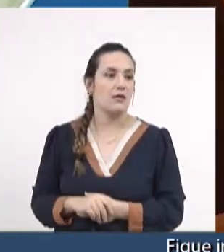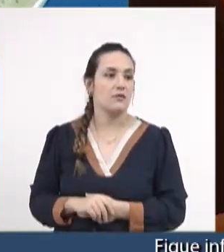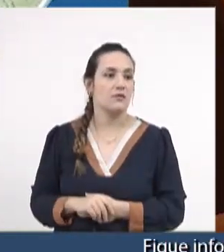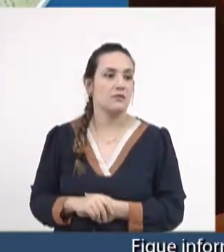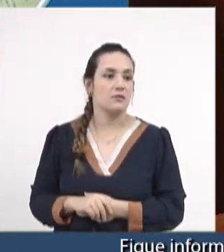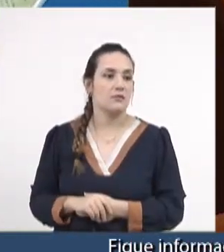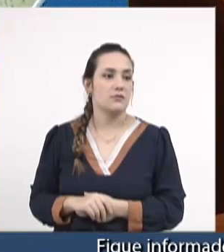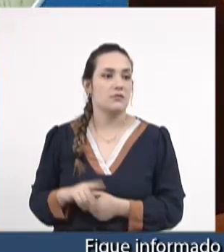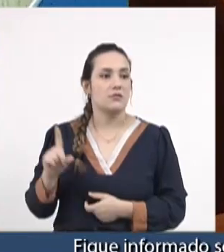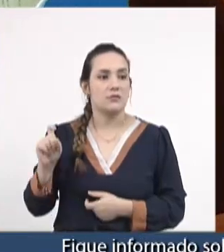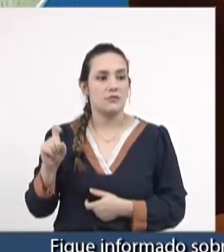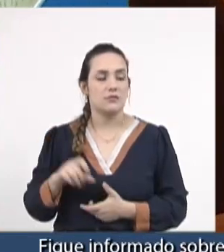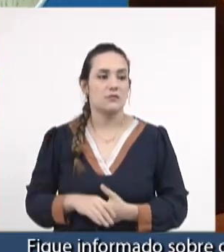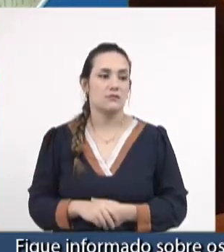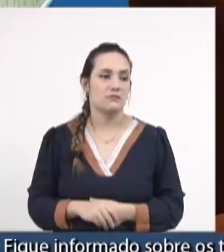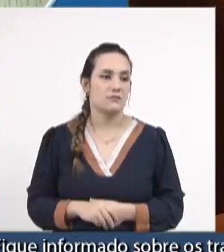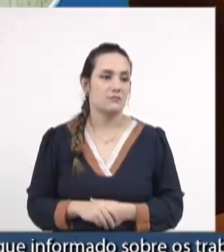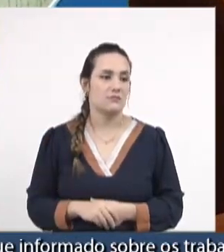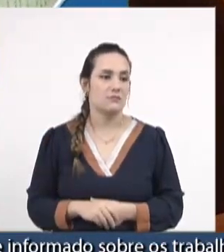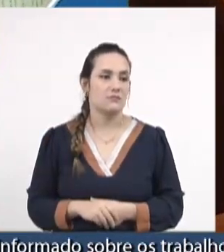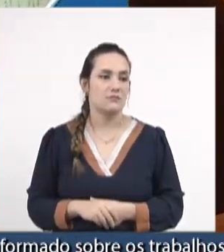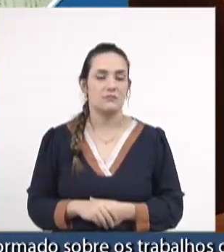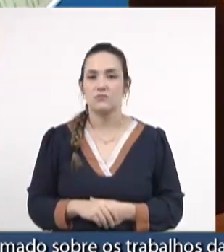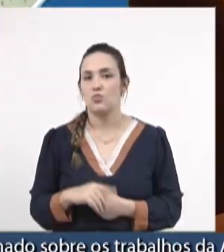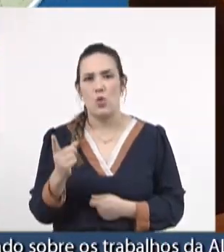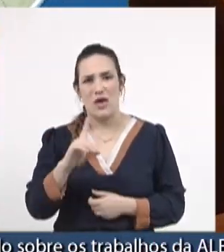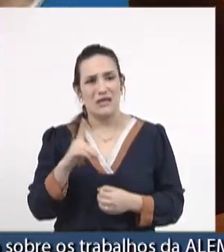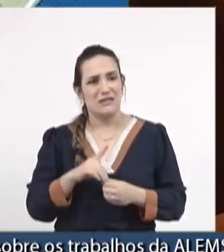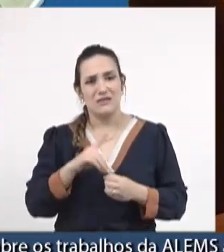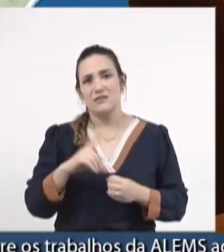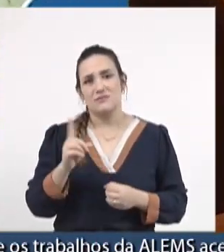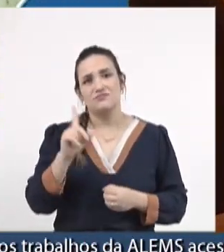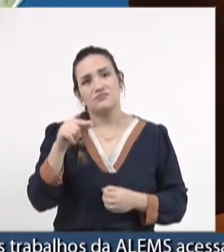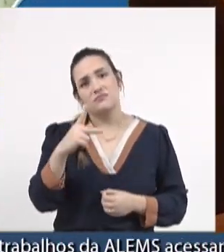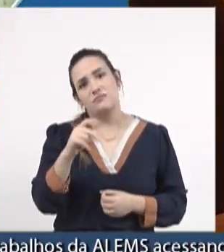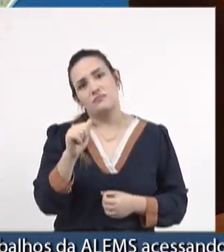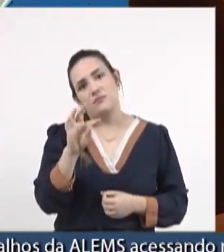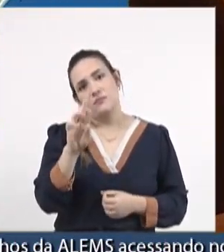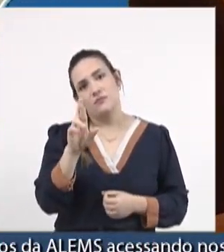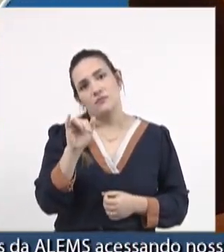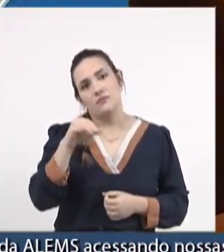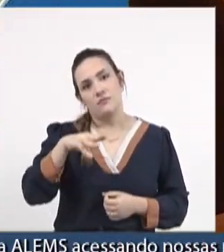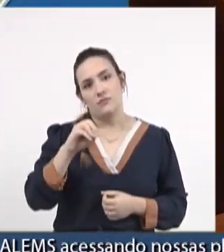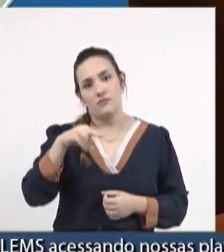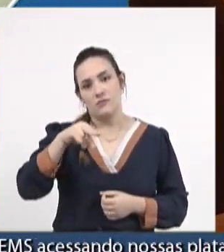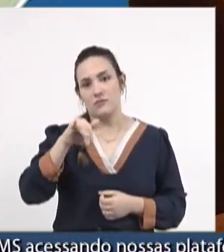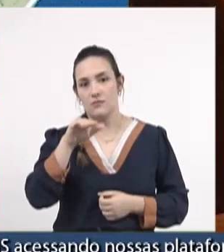de Dourados. Nem distrito era um patrimônio, em 1902.